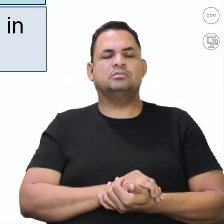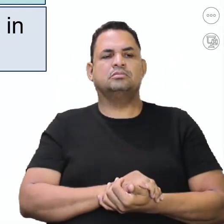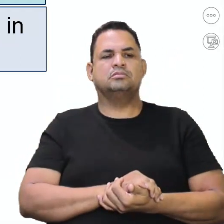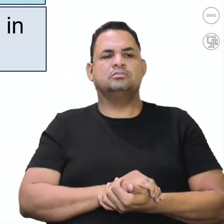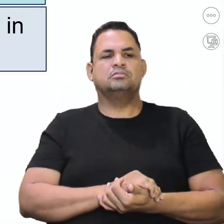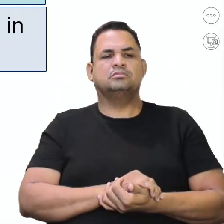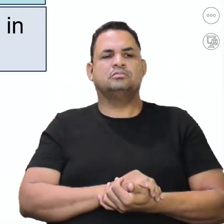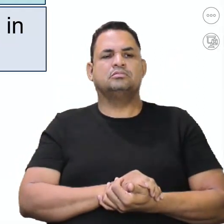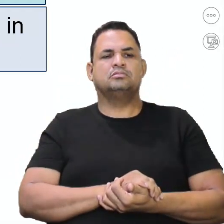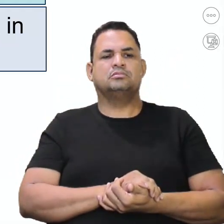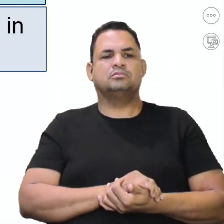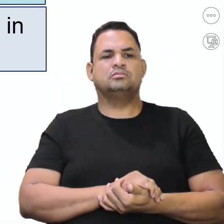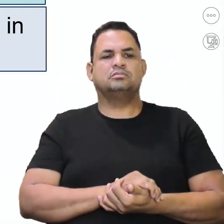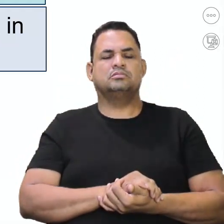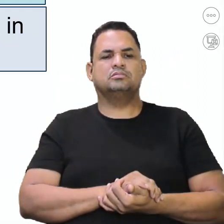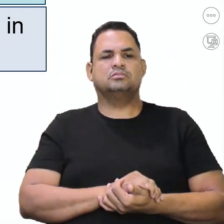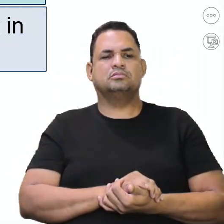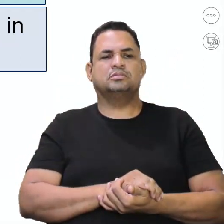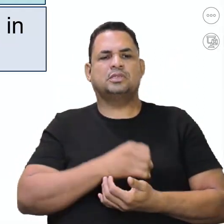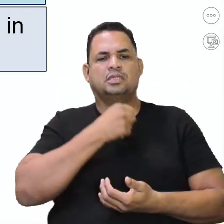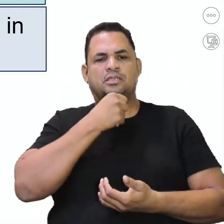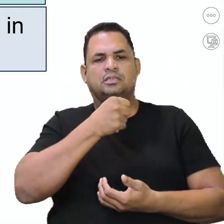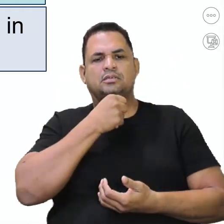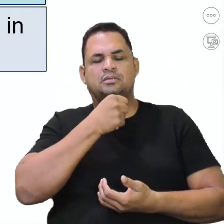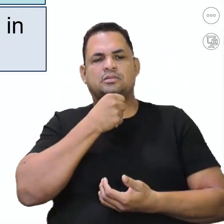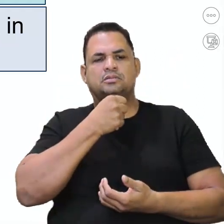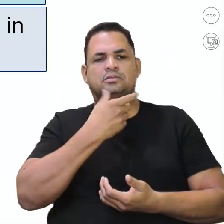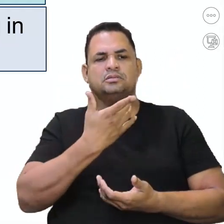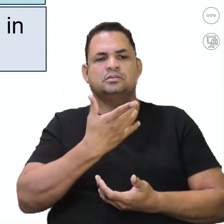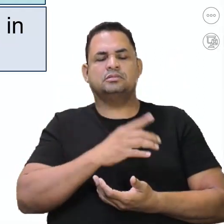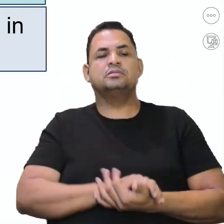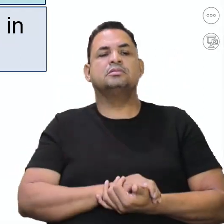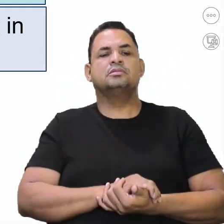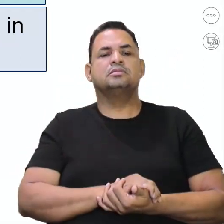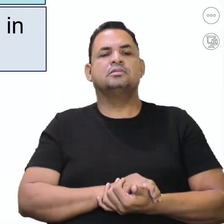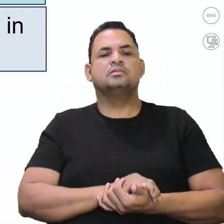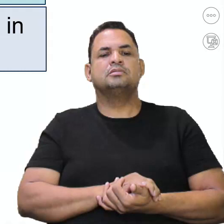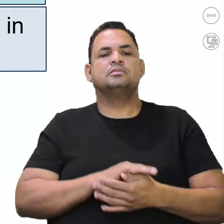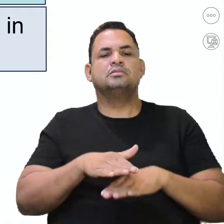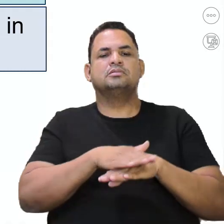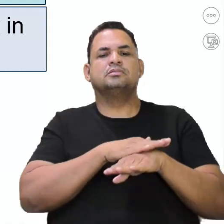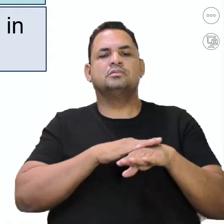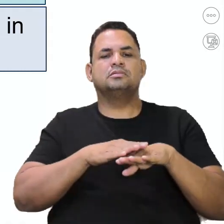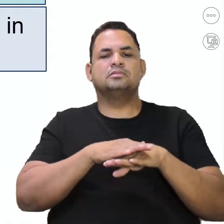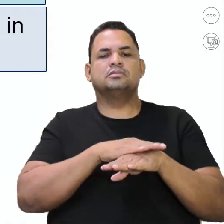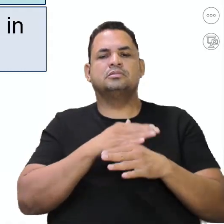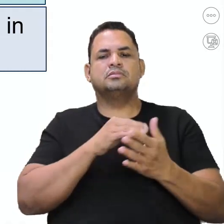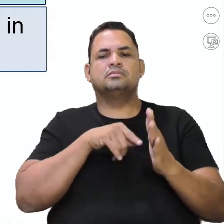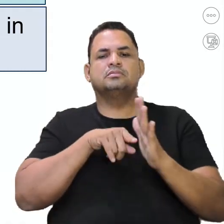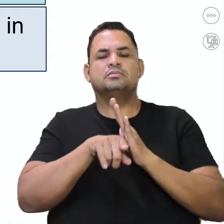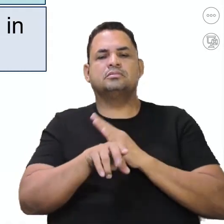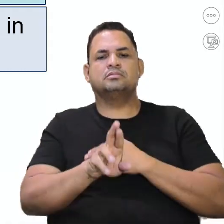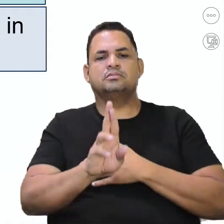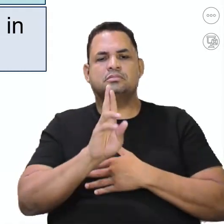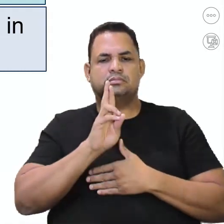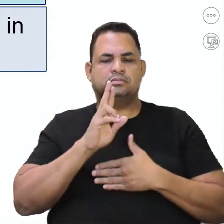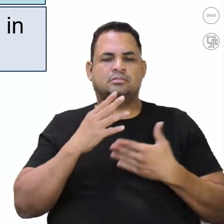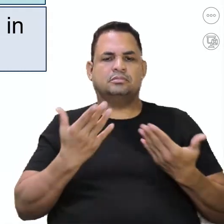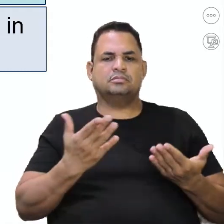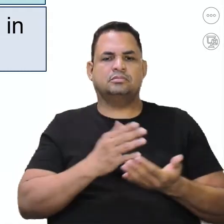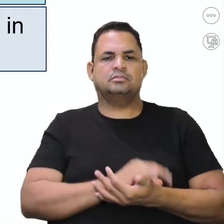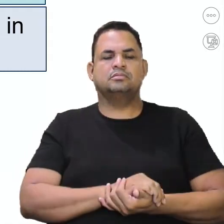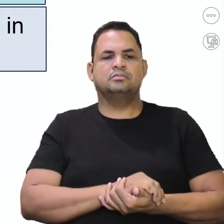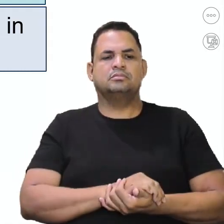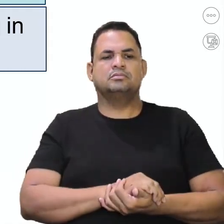interessantes. Interview, entrevista. Entrevista é o quê? É uma conversation with questions and answers.